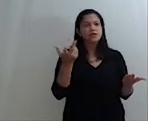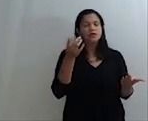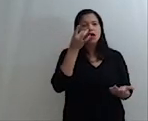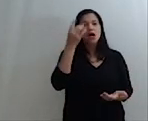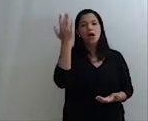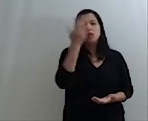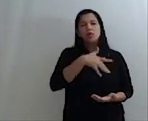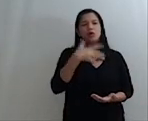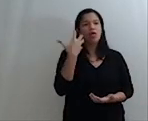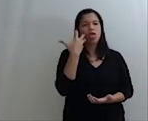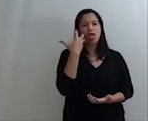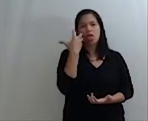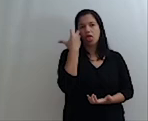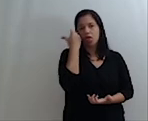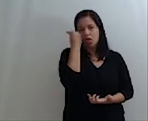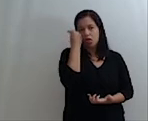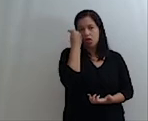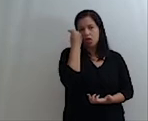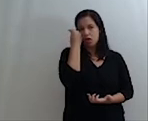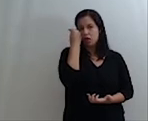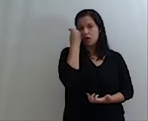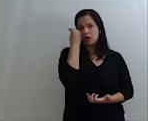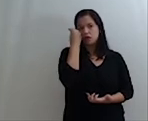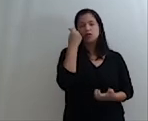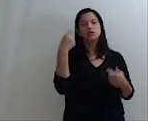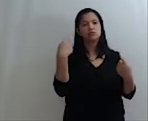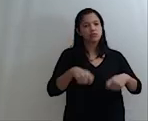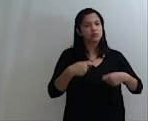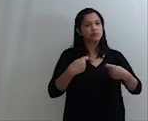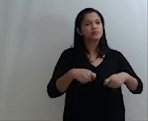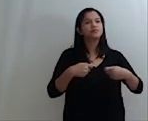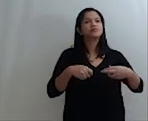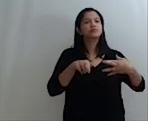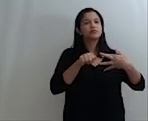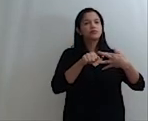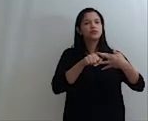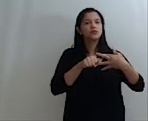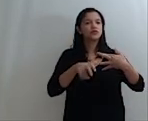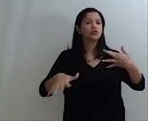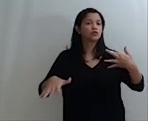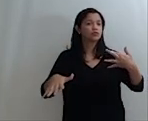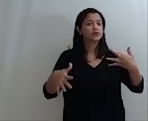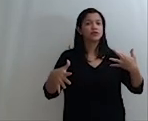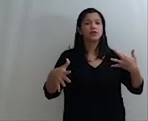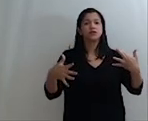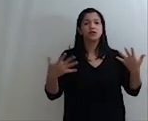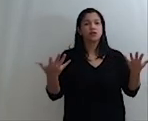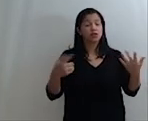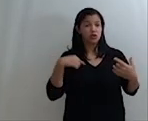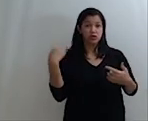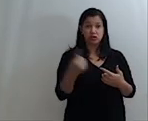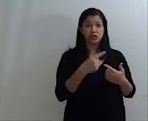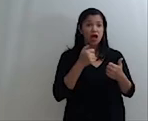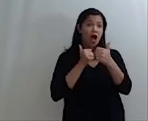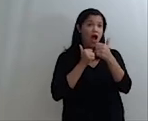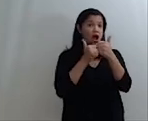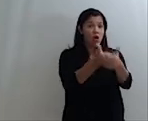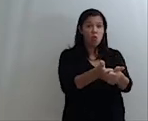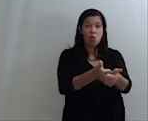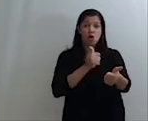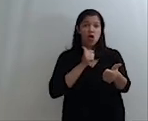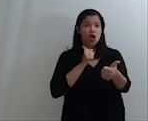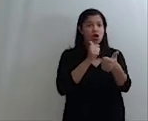admitida na nossa jurisprudência porque nós temos infelizmente seguido essa